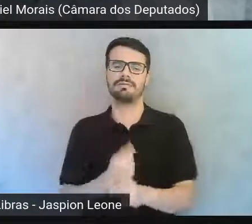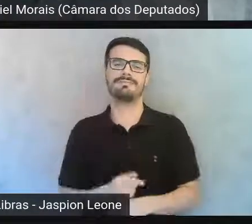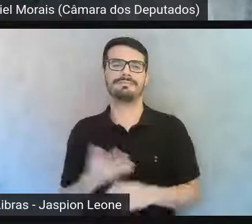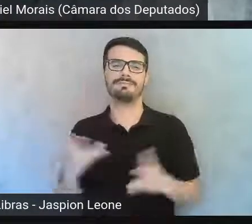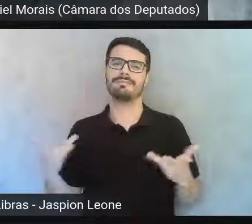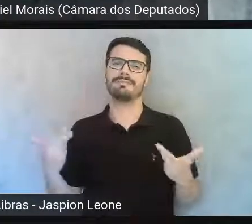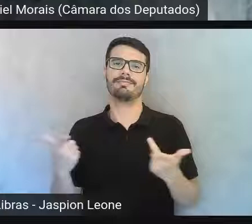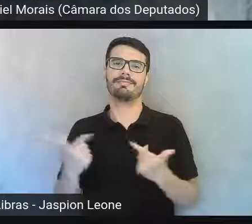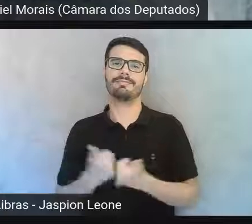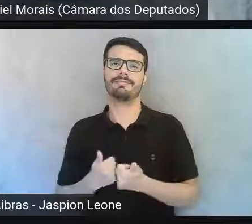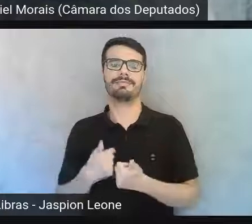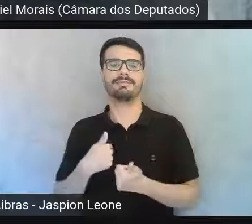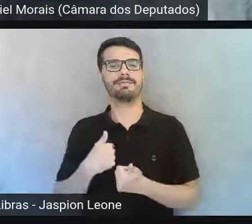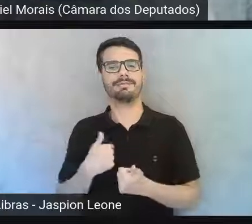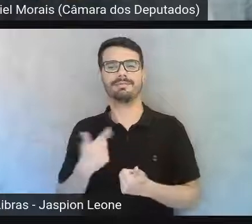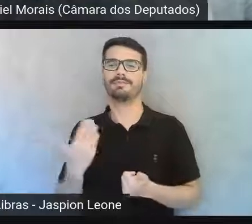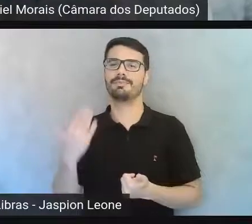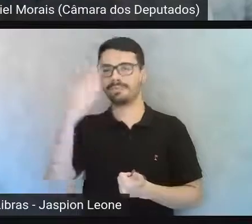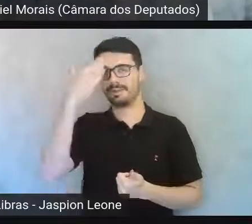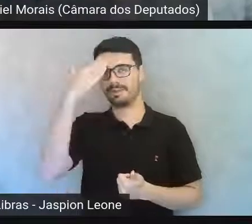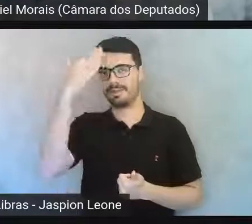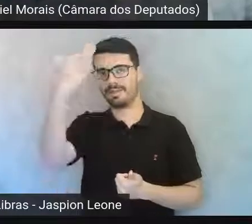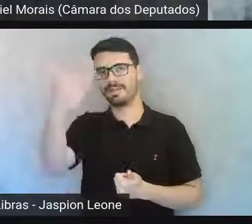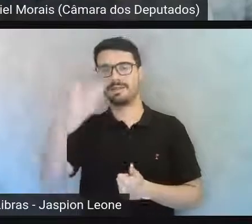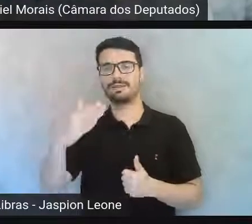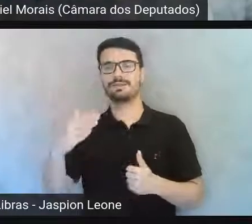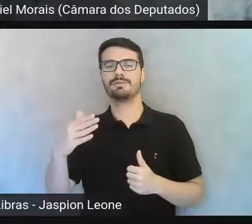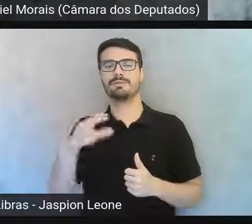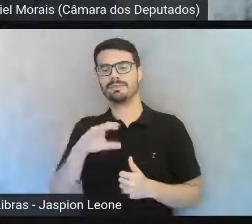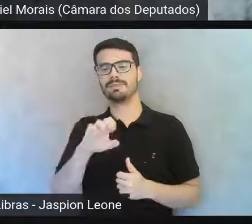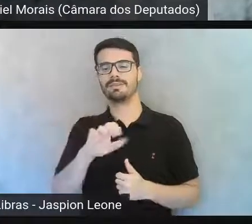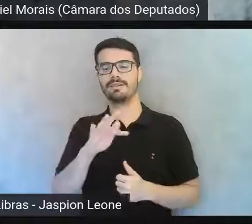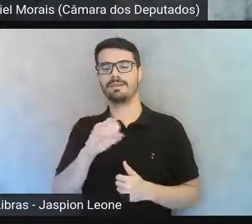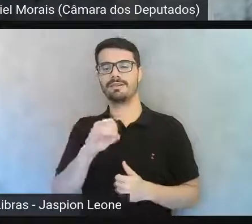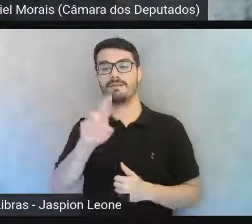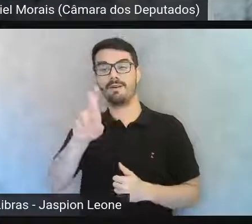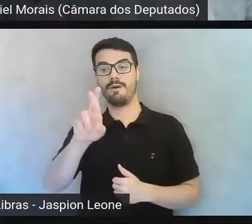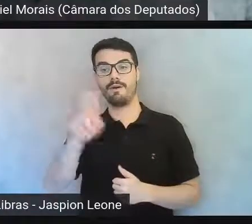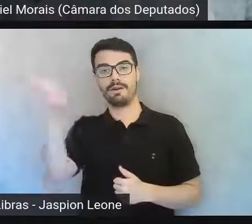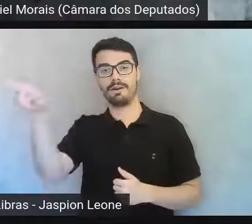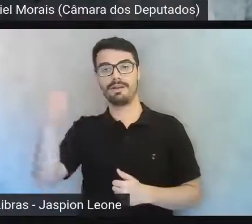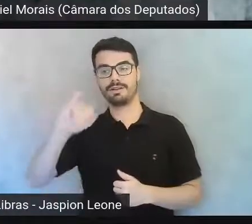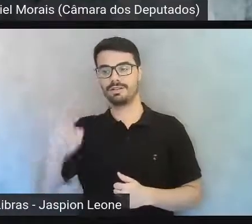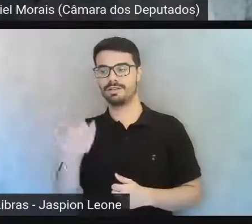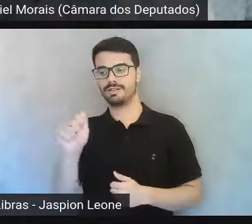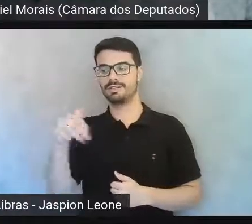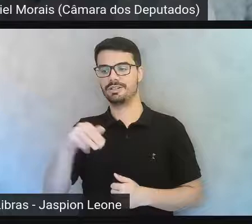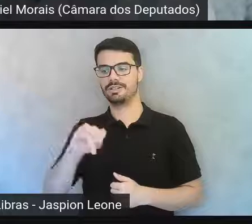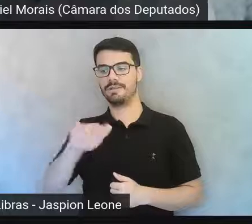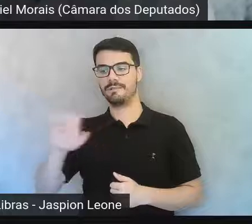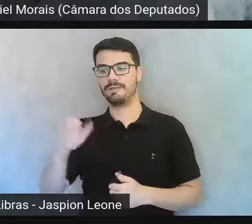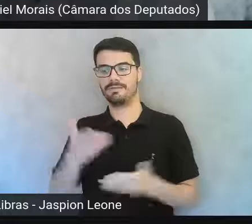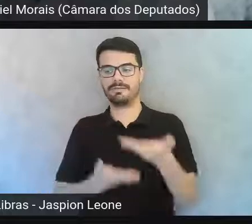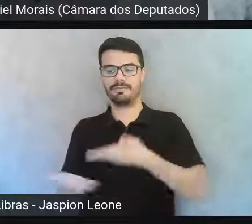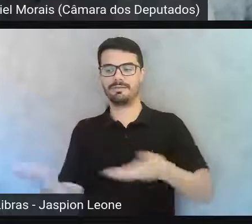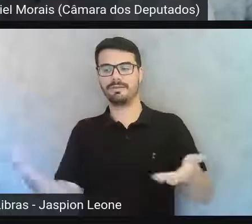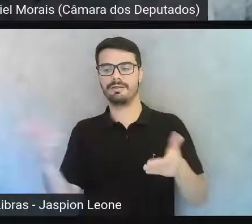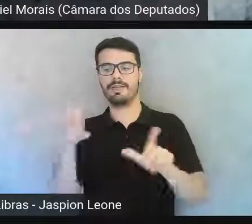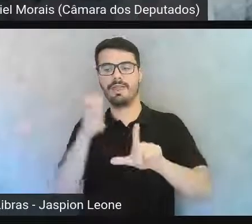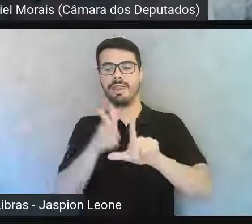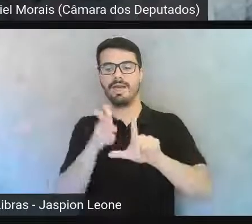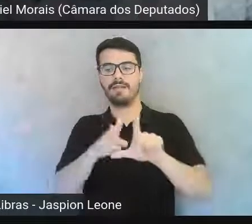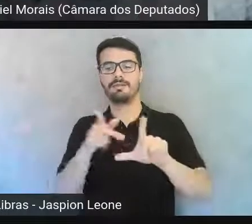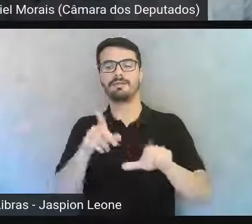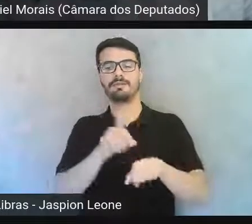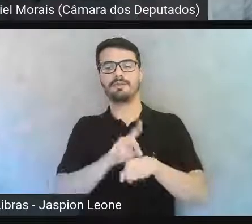Eu agradeço ao Cefor, na pessoa da Jamile, pelo convite de moderar essa live. Agradeço ao doutor João, ao doutor